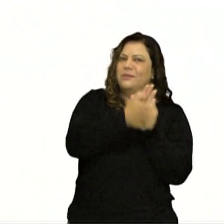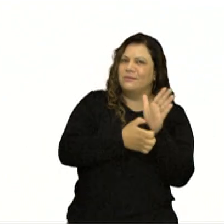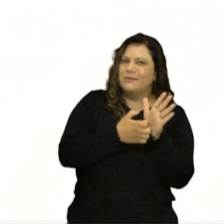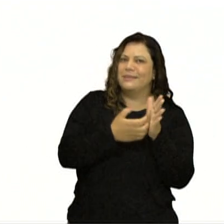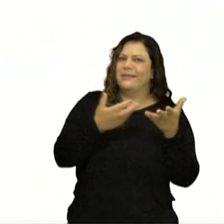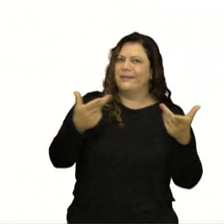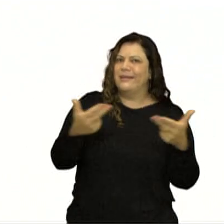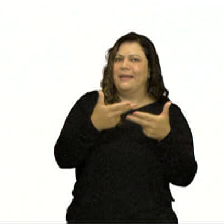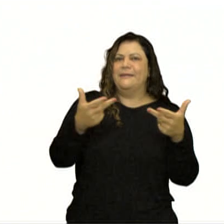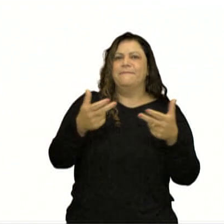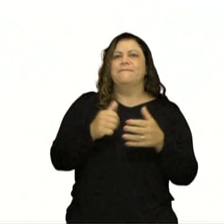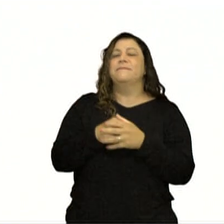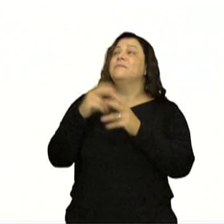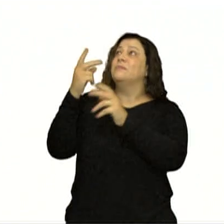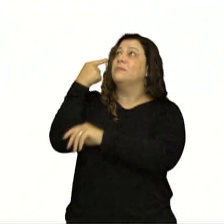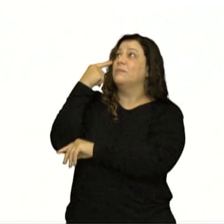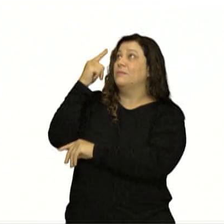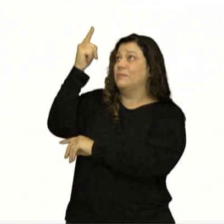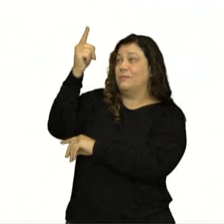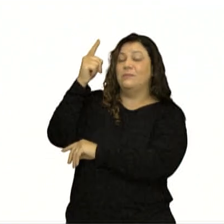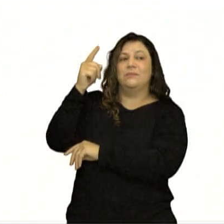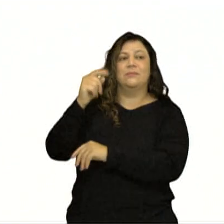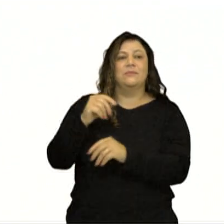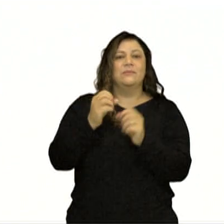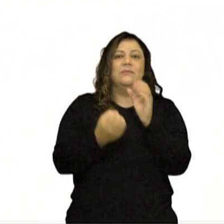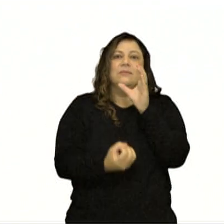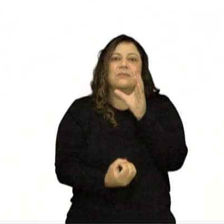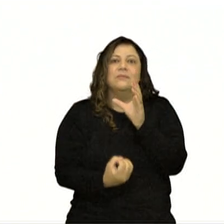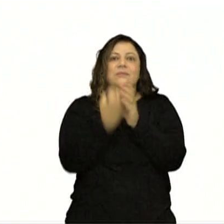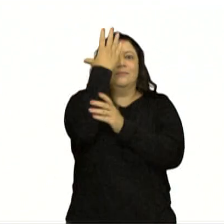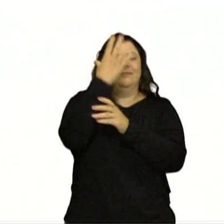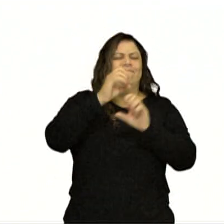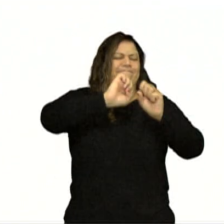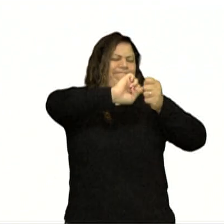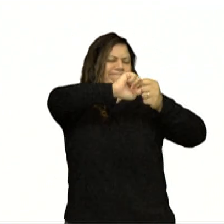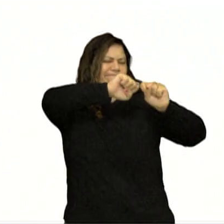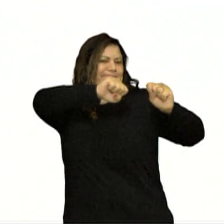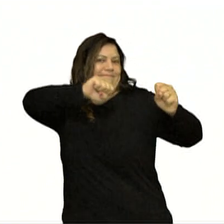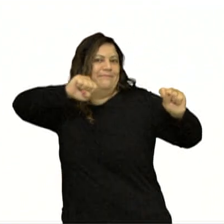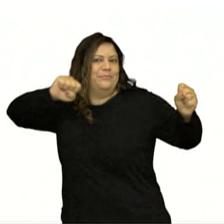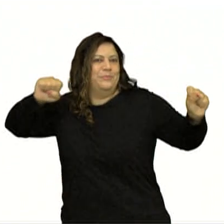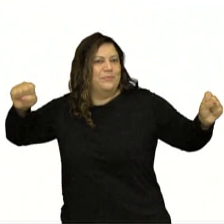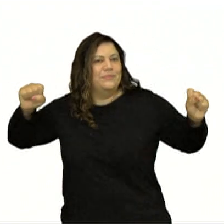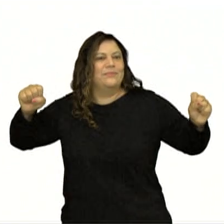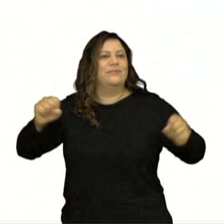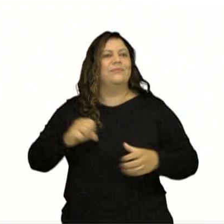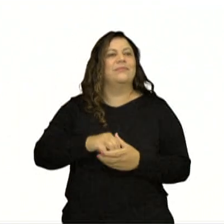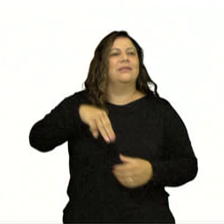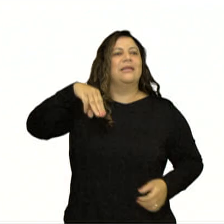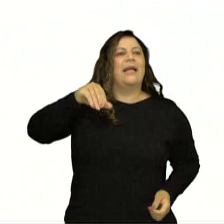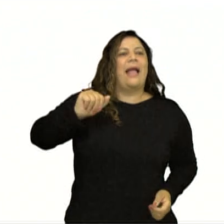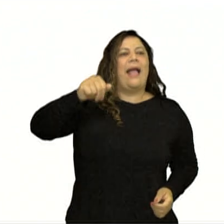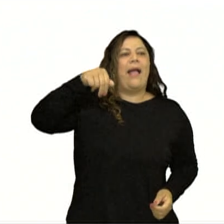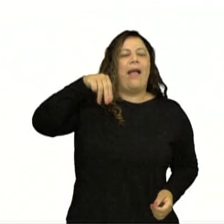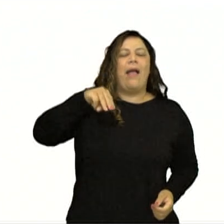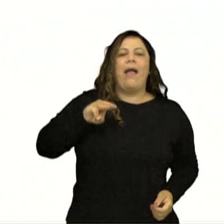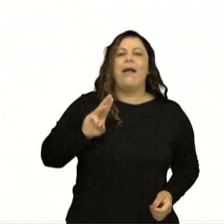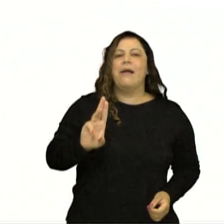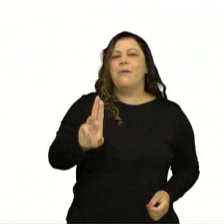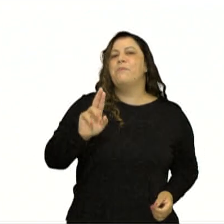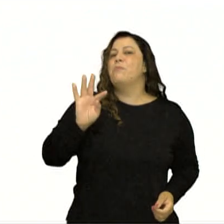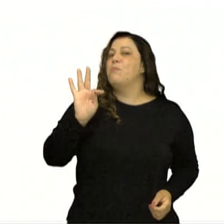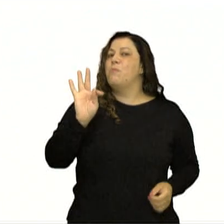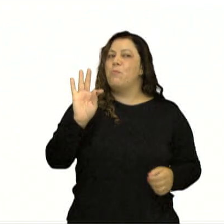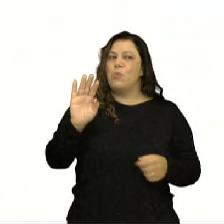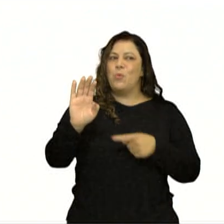a qual esse fotógrafo estadunidense criou a gigantesca câmera fotográfica Mammoth, que se vê na imagem. Olha, para